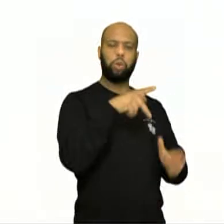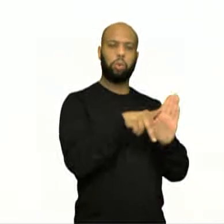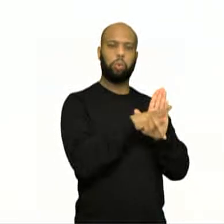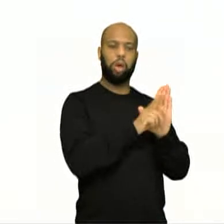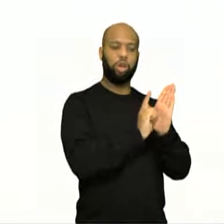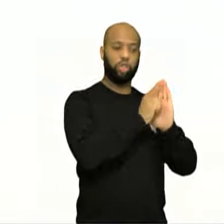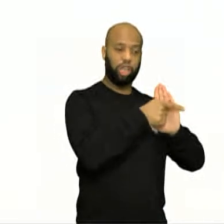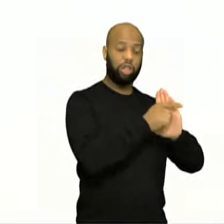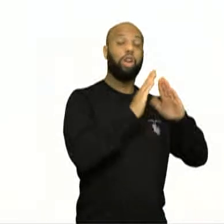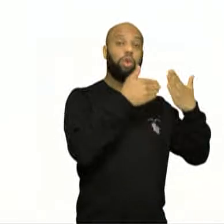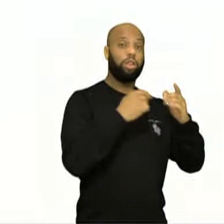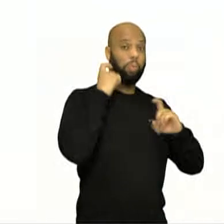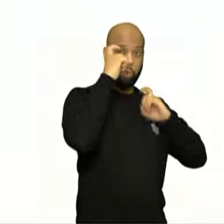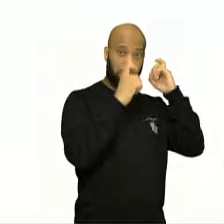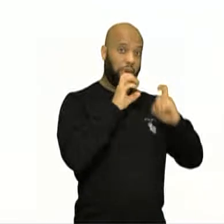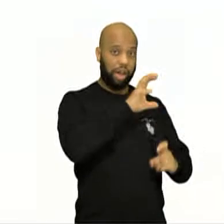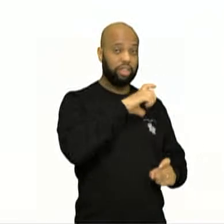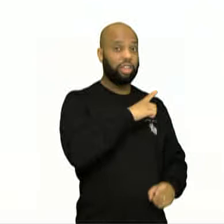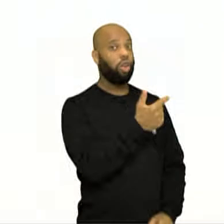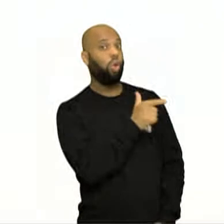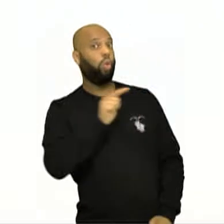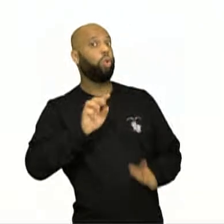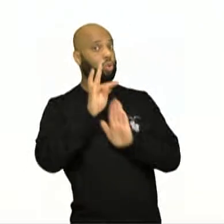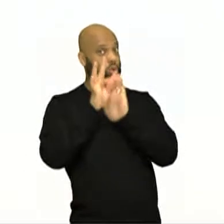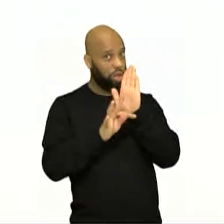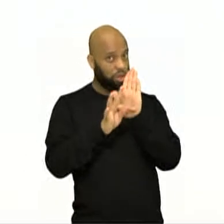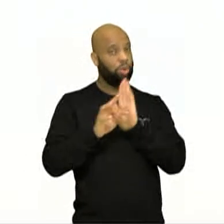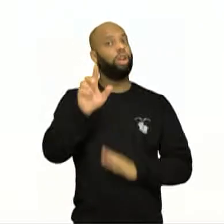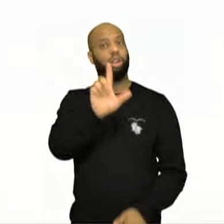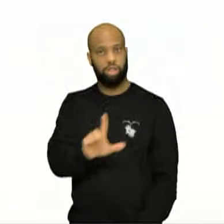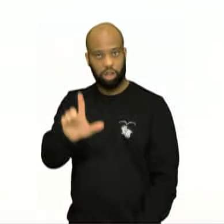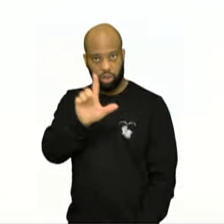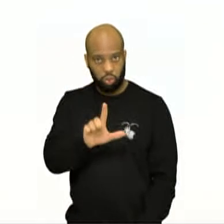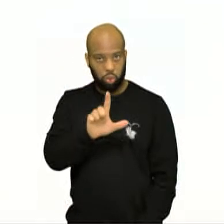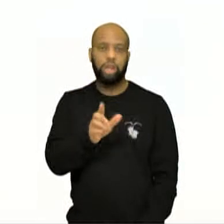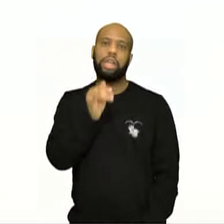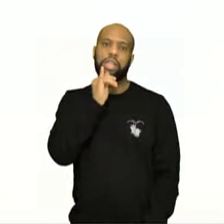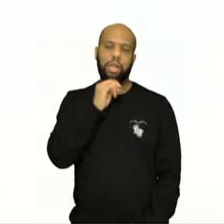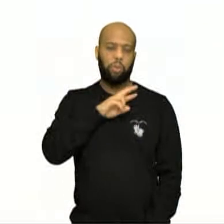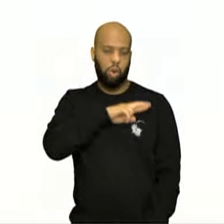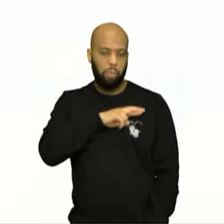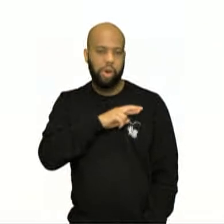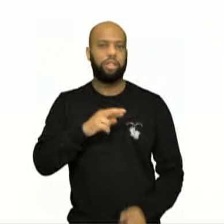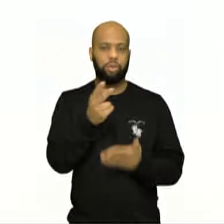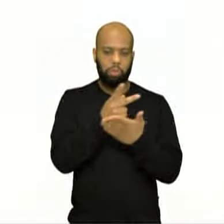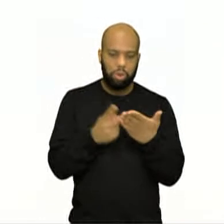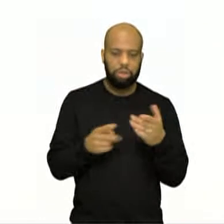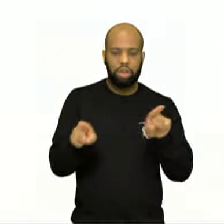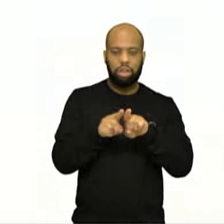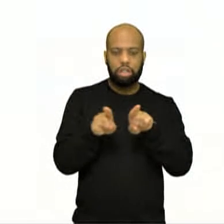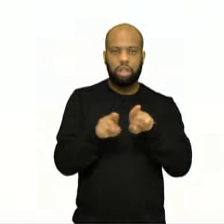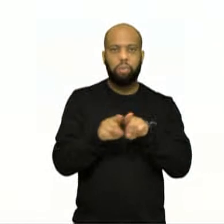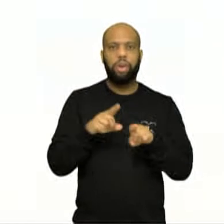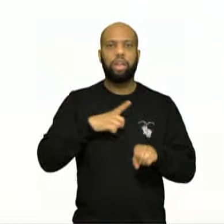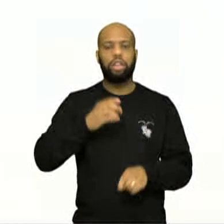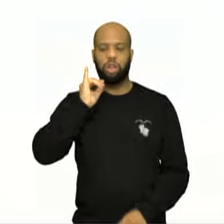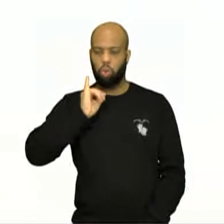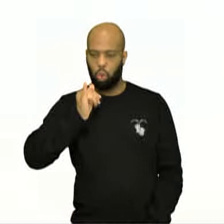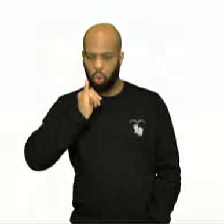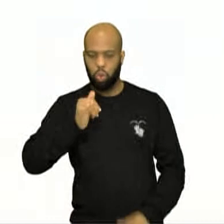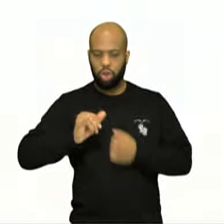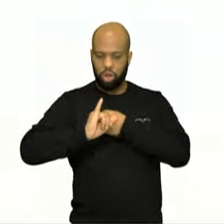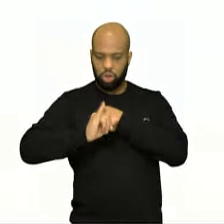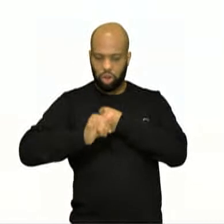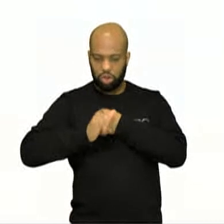estilo. Essa preocupação aparece em textos literários, como romances, poesias, contos, crônicas,